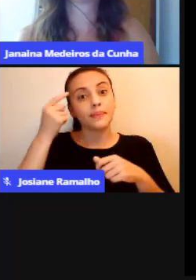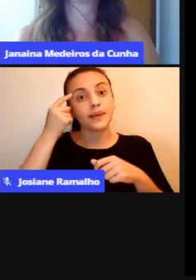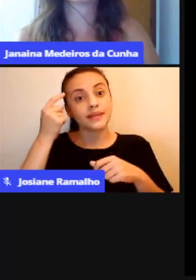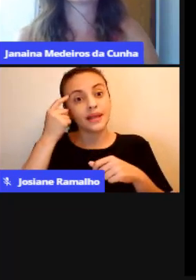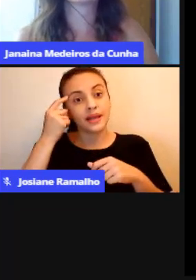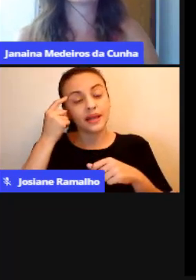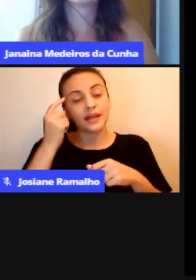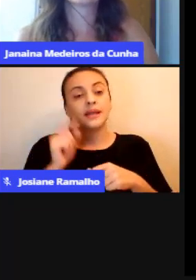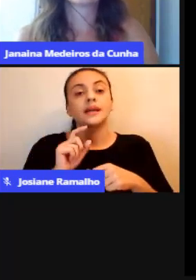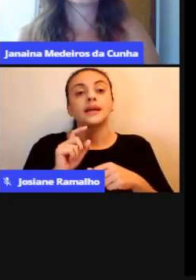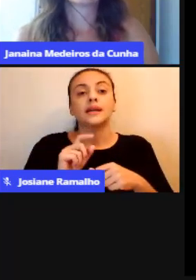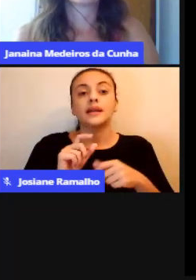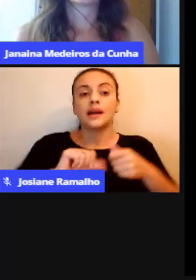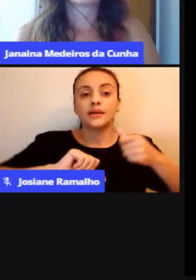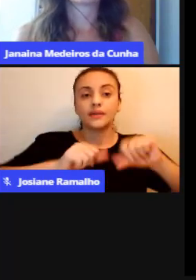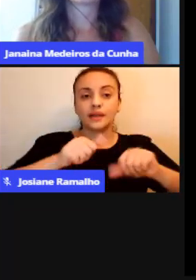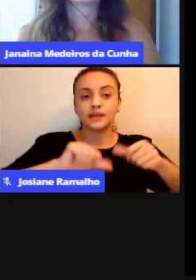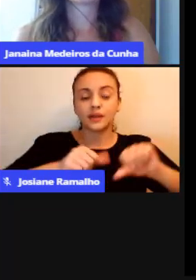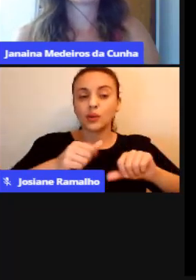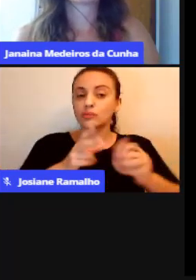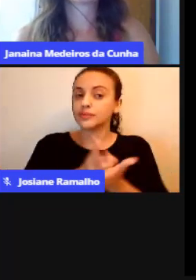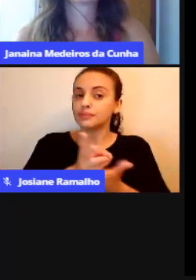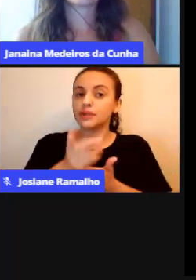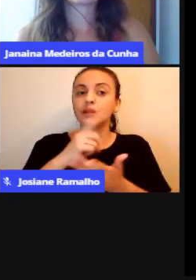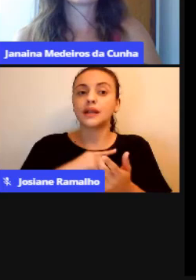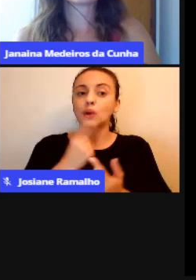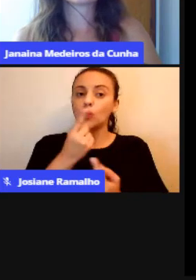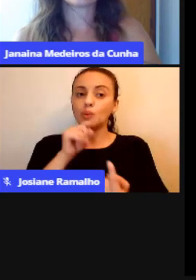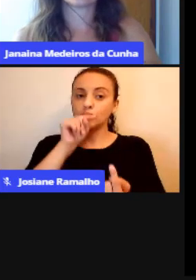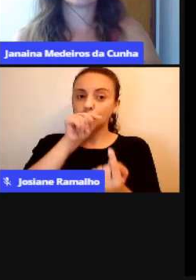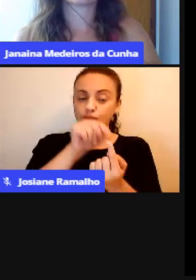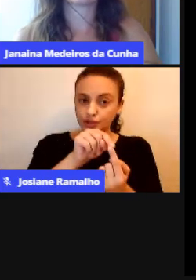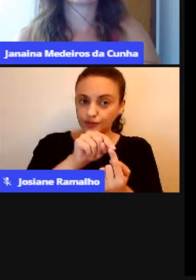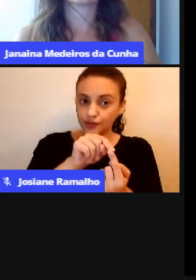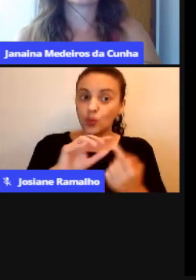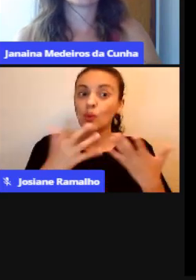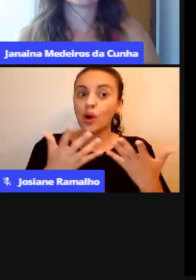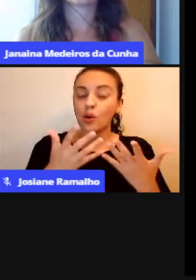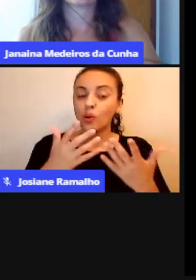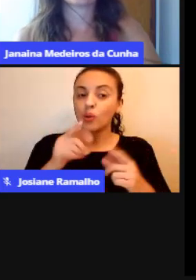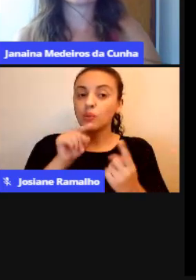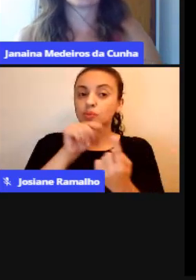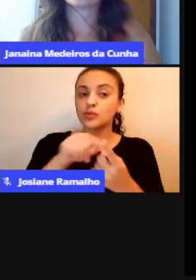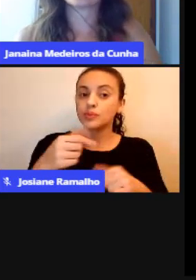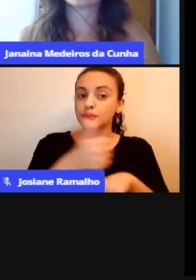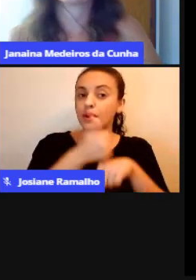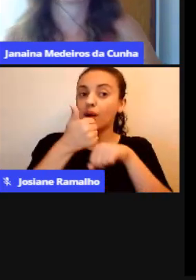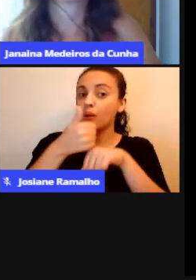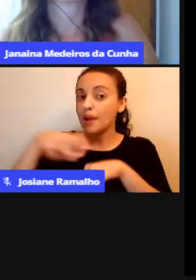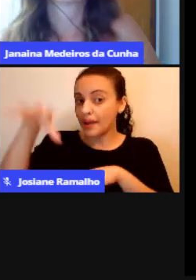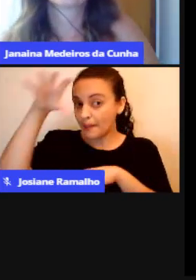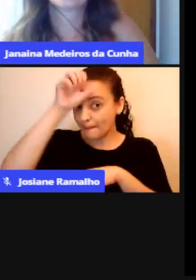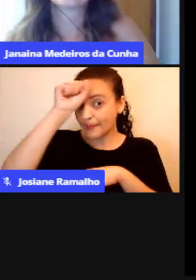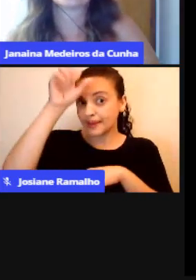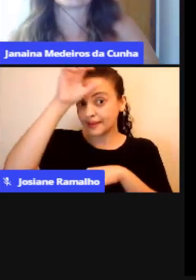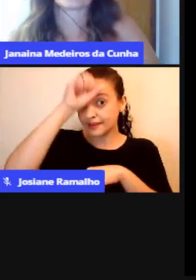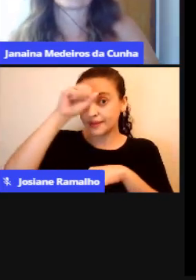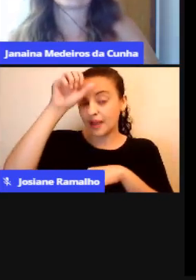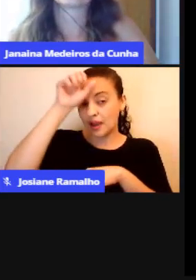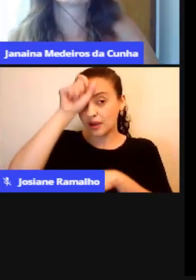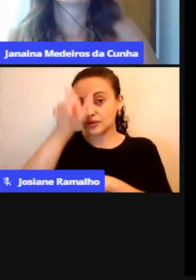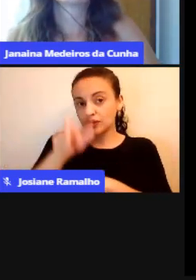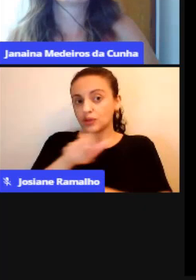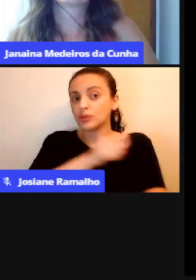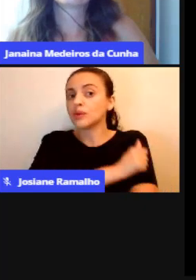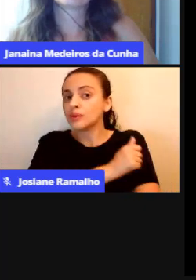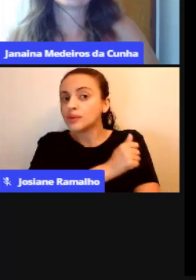sempre essa avaliação, ela vai estar a serviço da aprendizagem, né? Da aprendizagem do aluno,